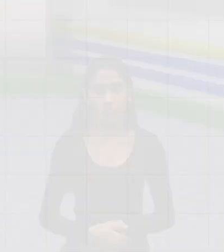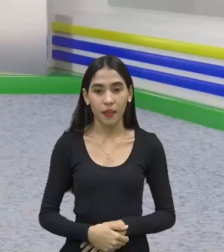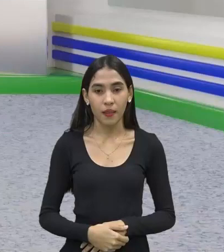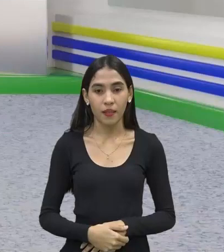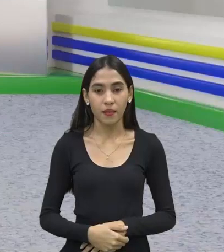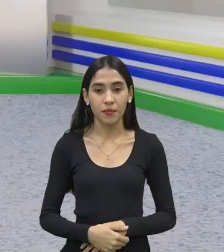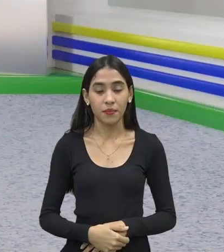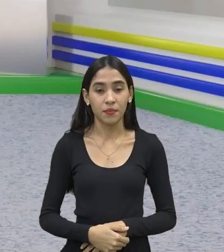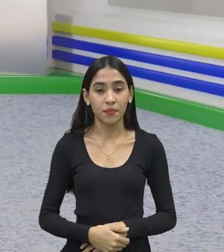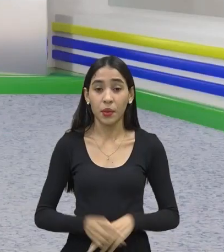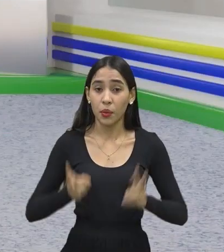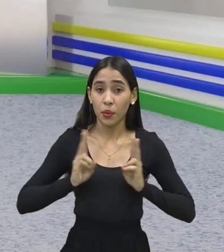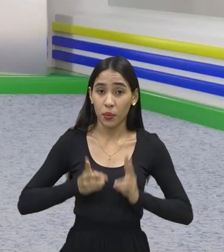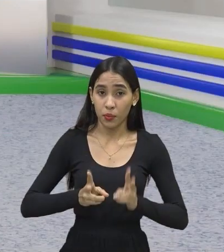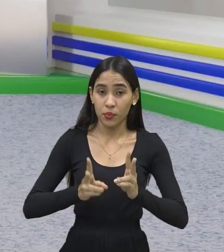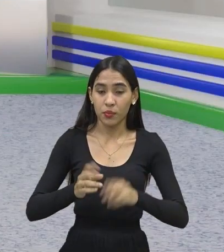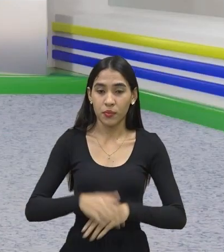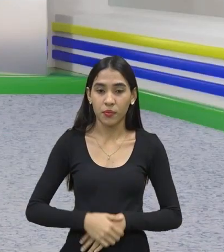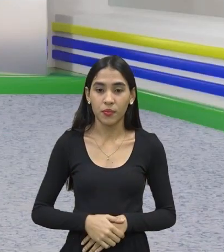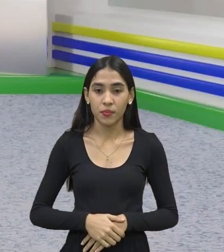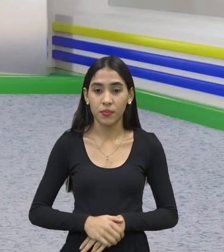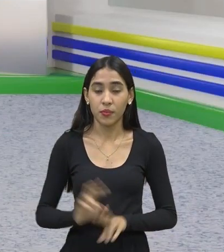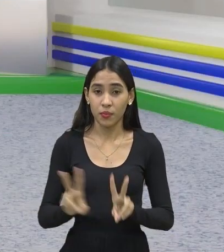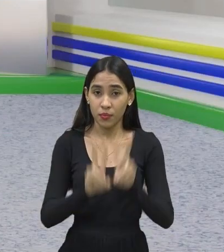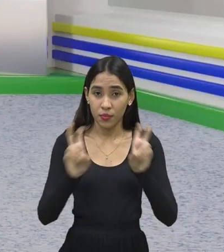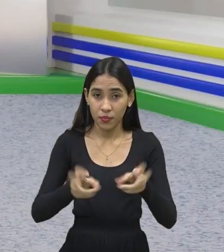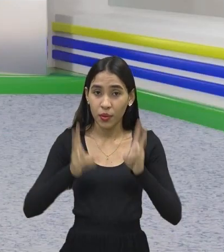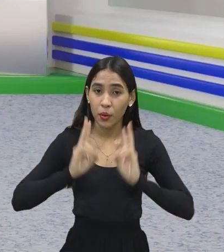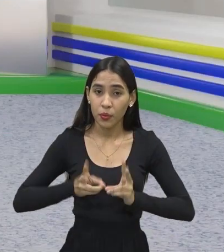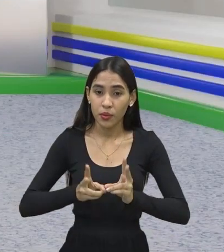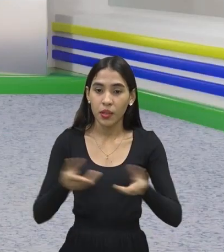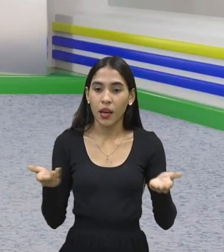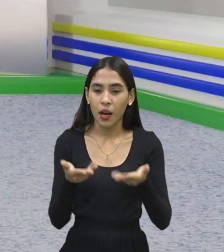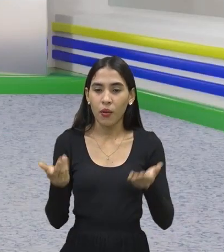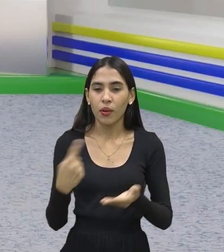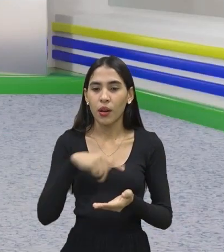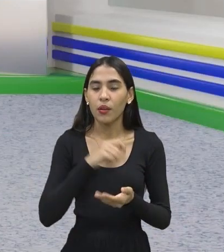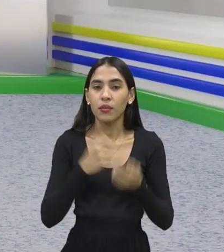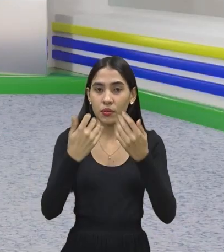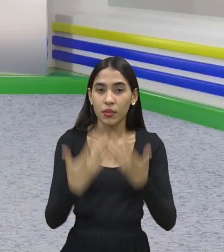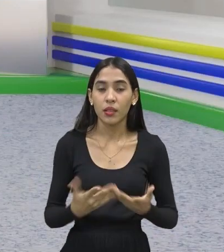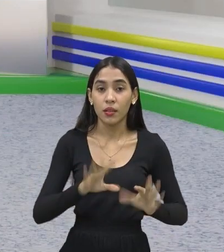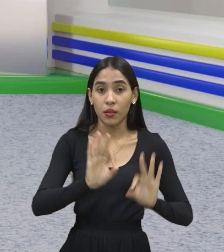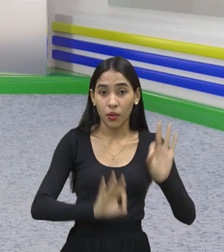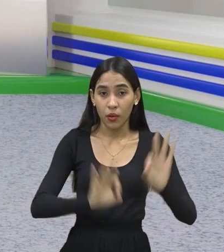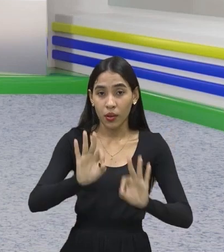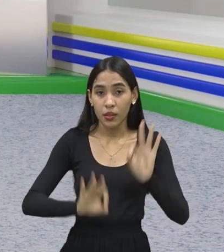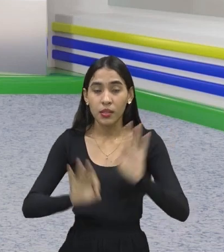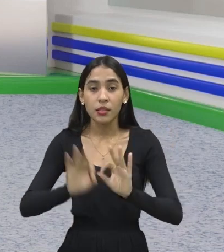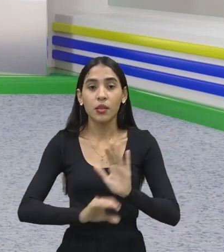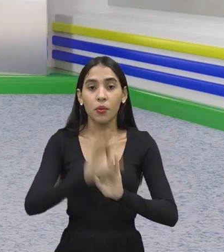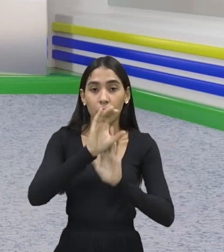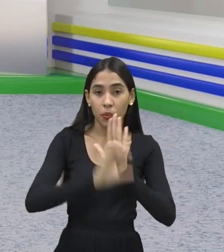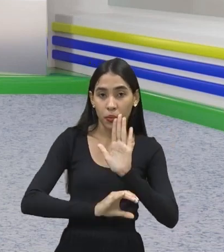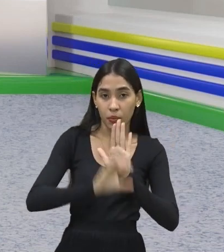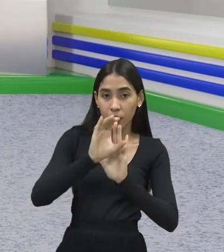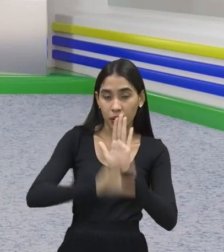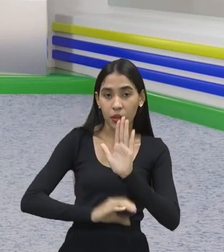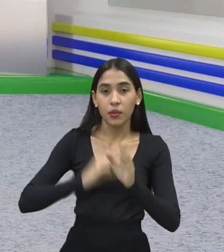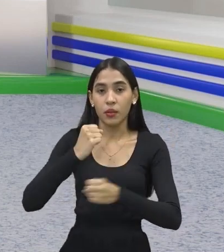Dando continuidade ao nosso tema de hoje, agora a gente vai falar sobre a organização curricular em